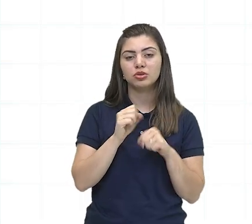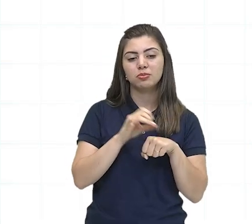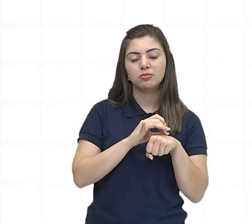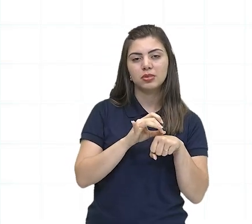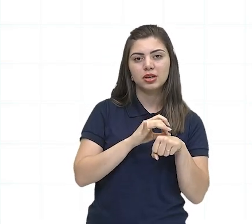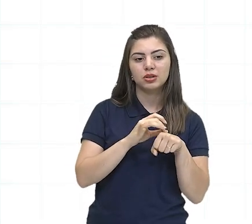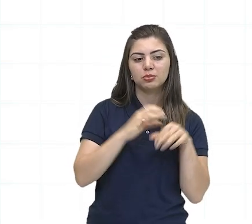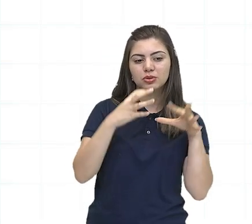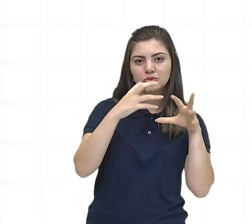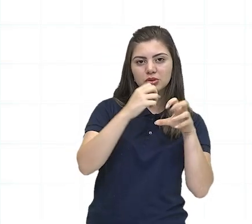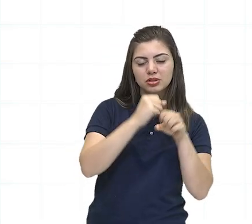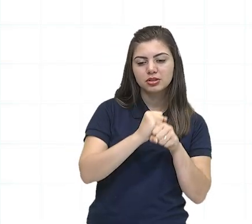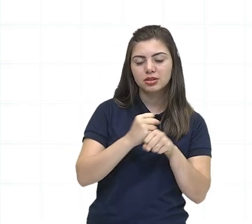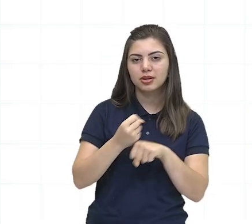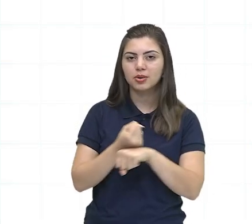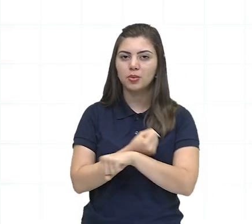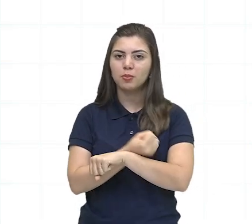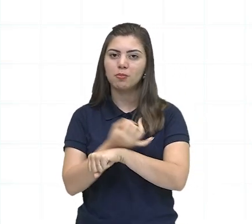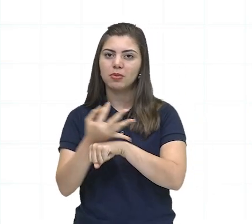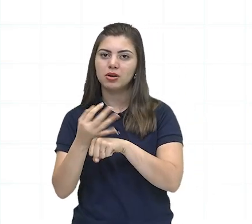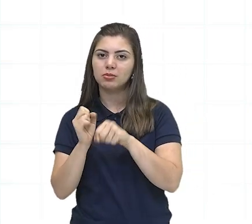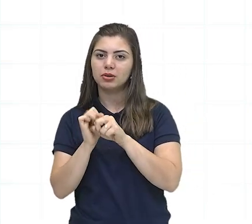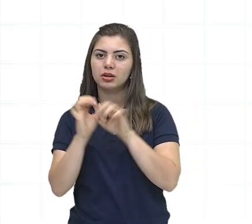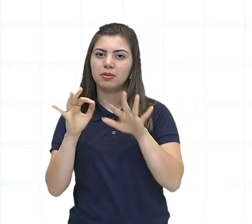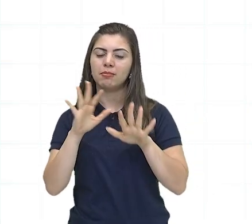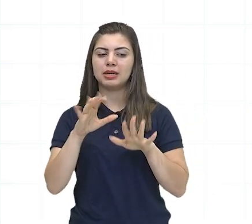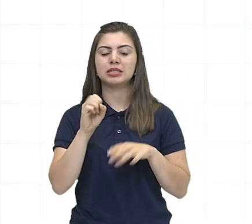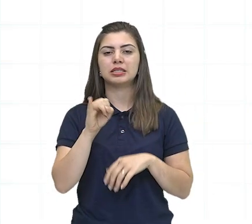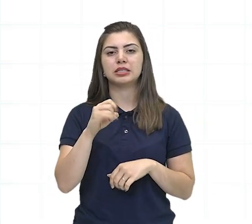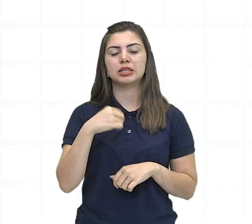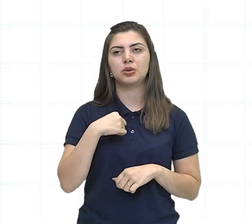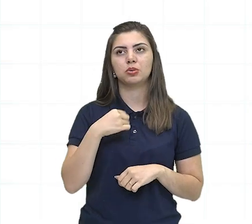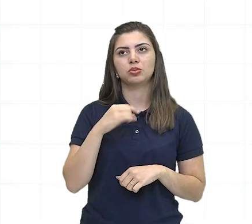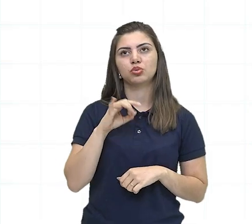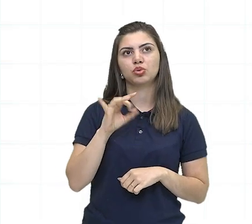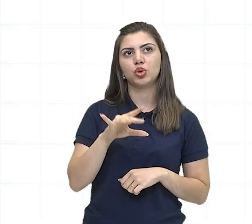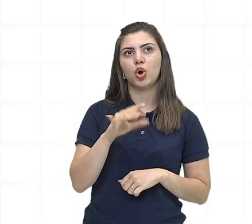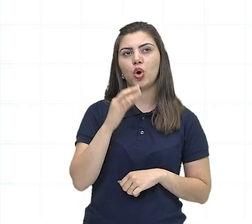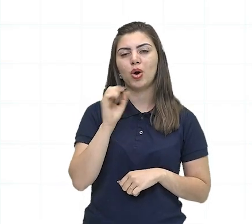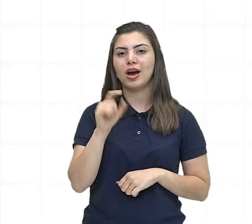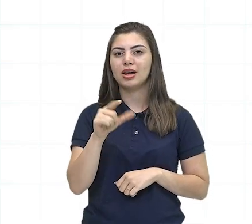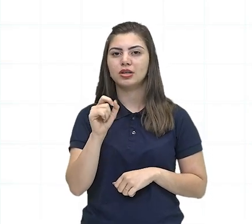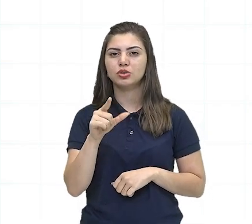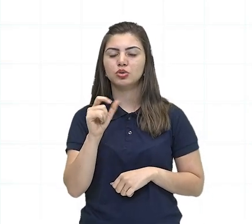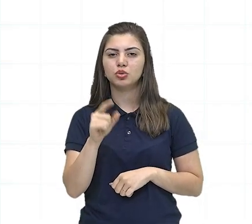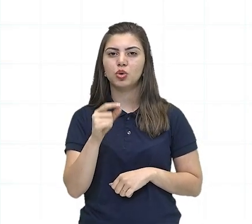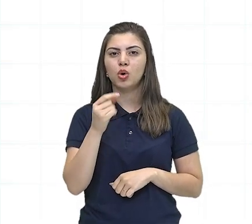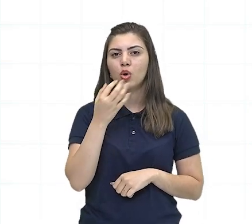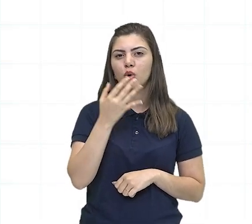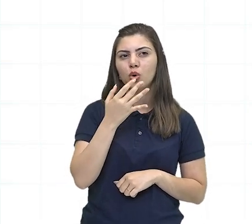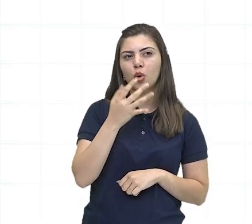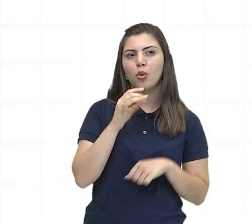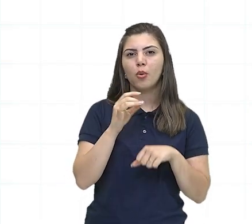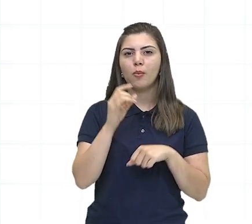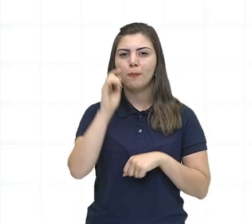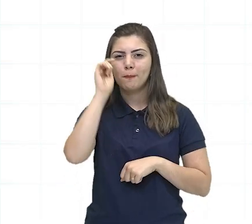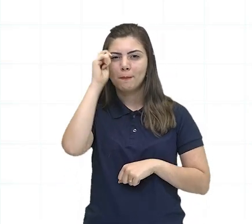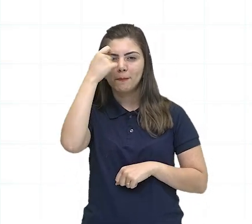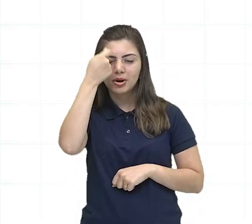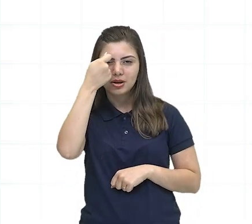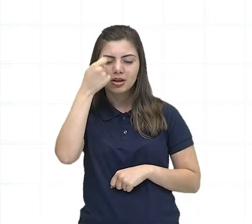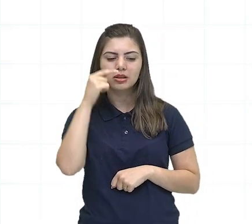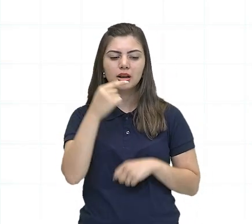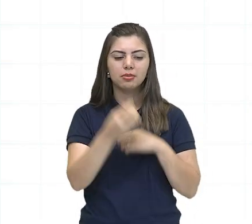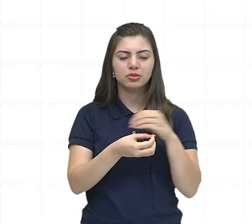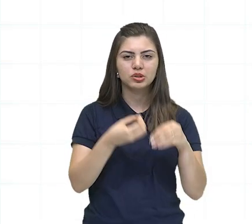quanto o branco. Ah, eu tenho só o azul. Então, eu vou pegar a cor preta, vou misturar, vai ficar um tom, um